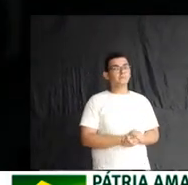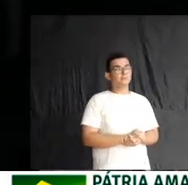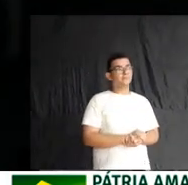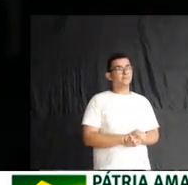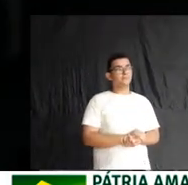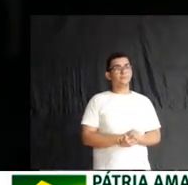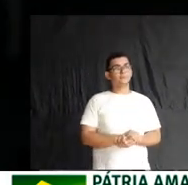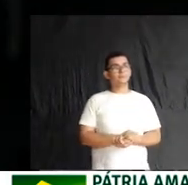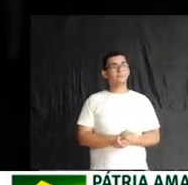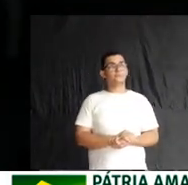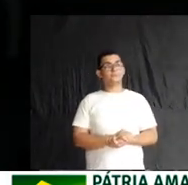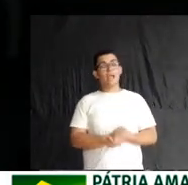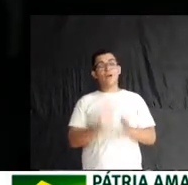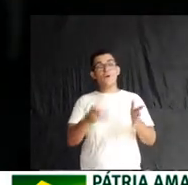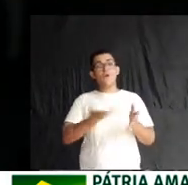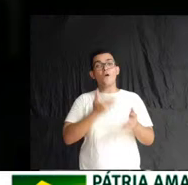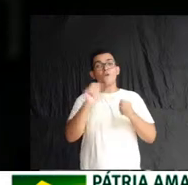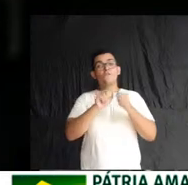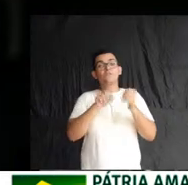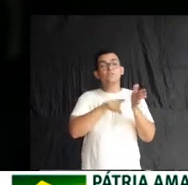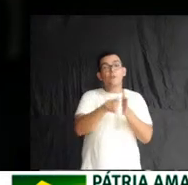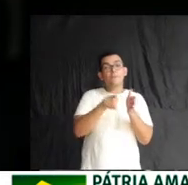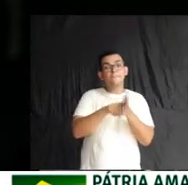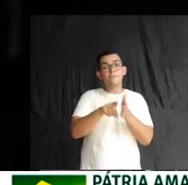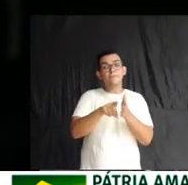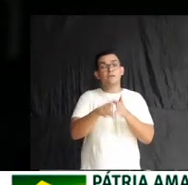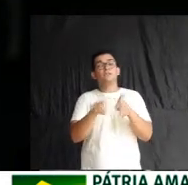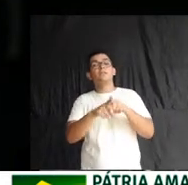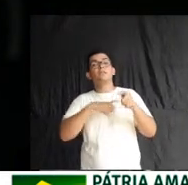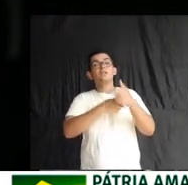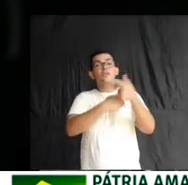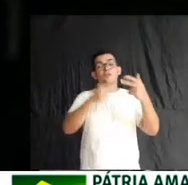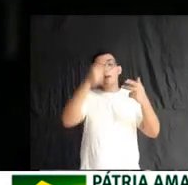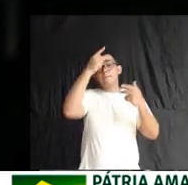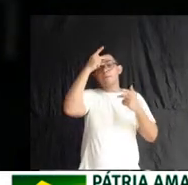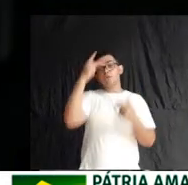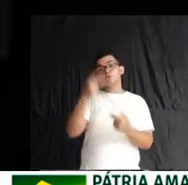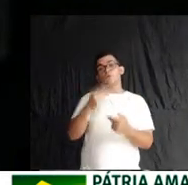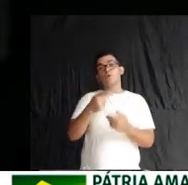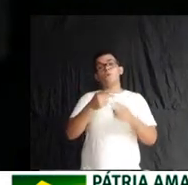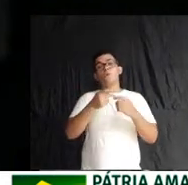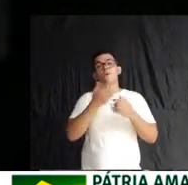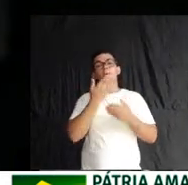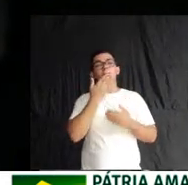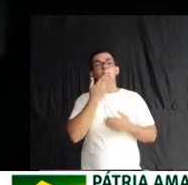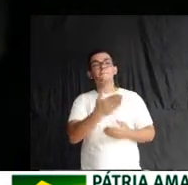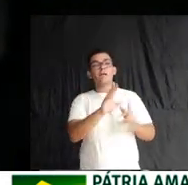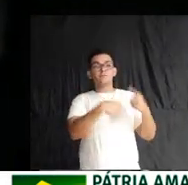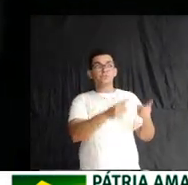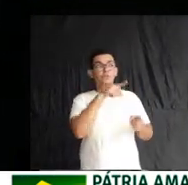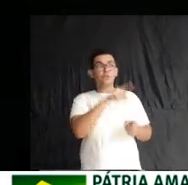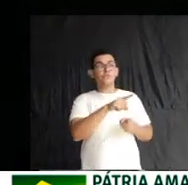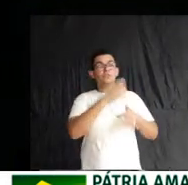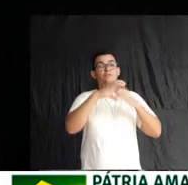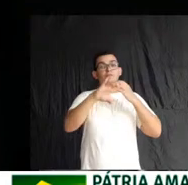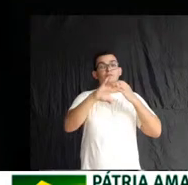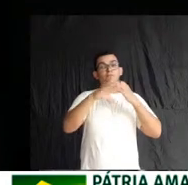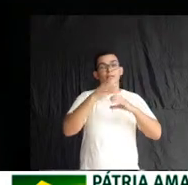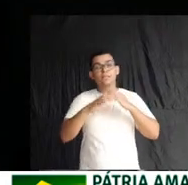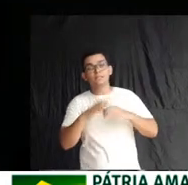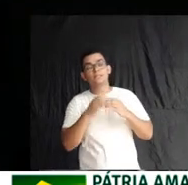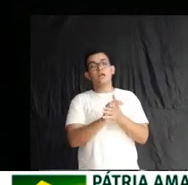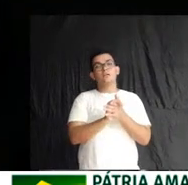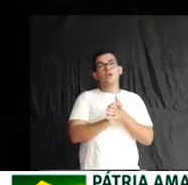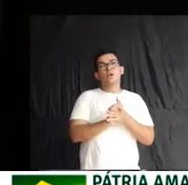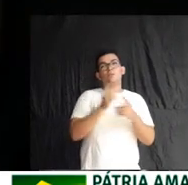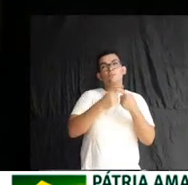você que... você está falando que muitas pessoas pedem música quando você vai cantar, você pede algum tipo de música para você, né? Isso é